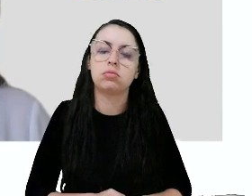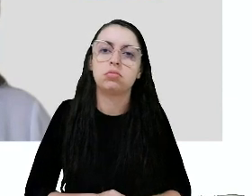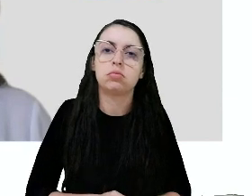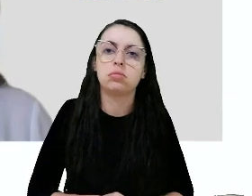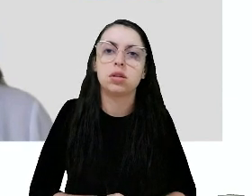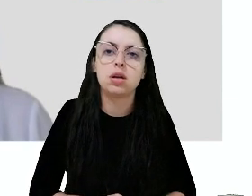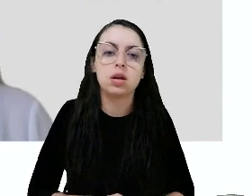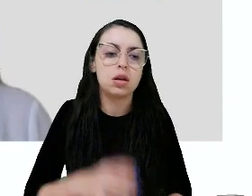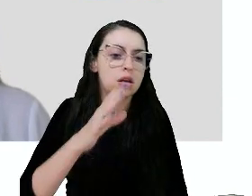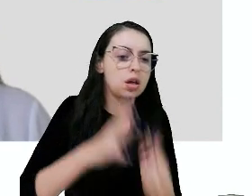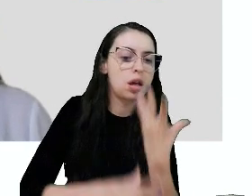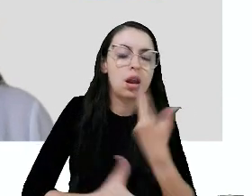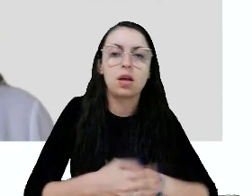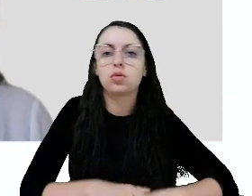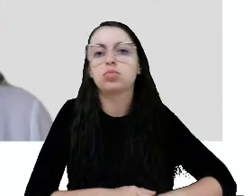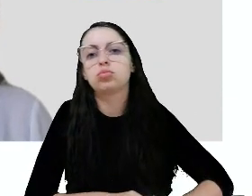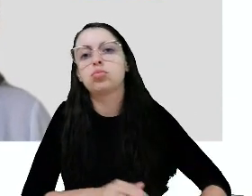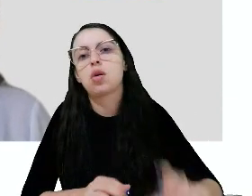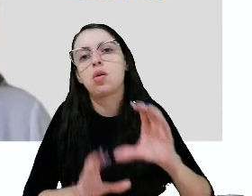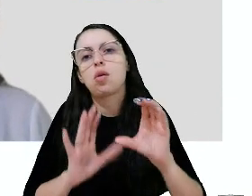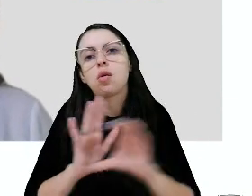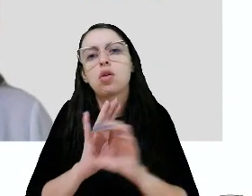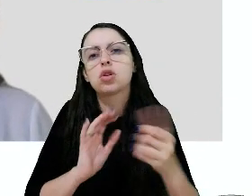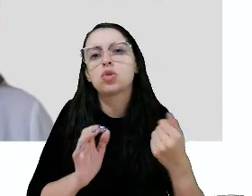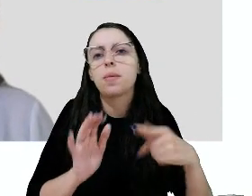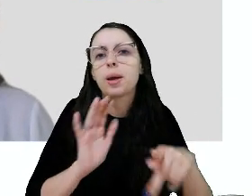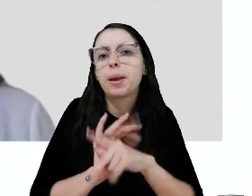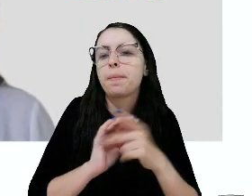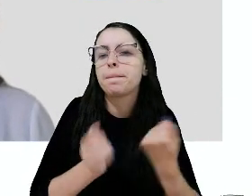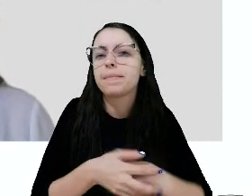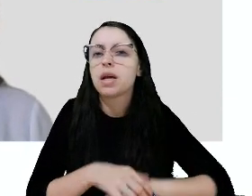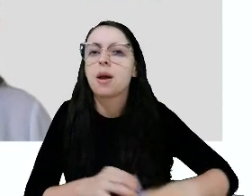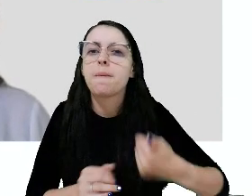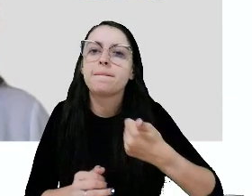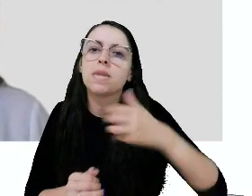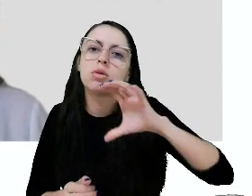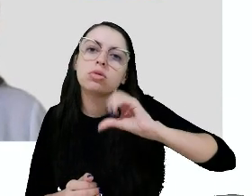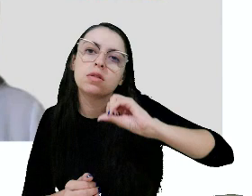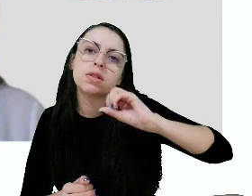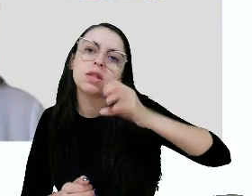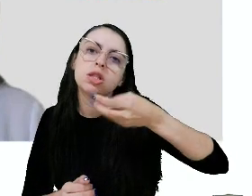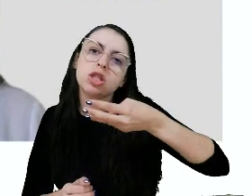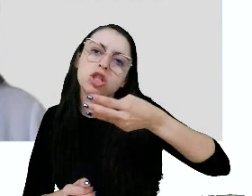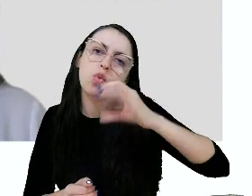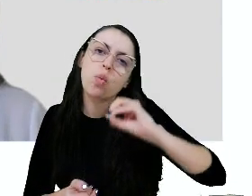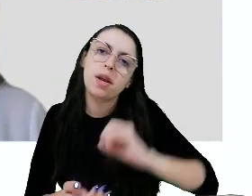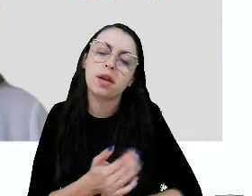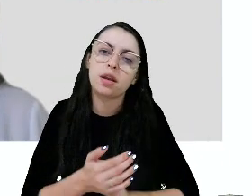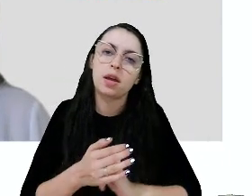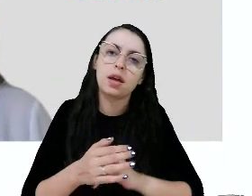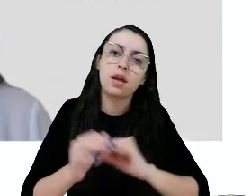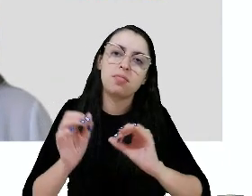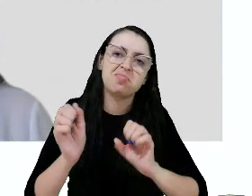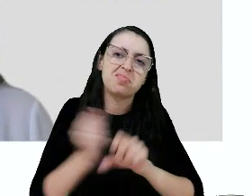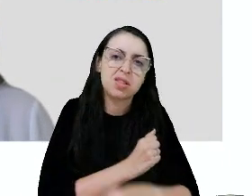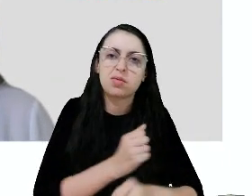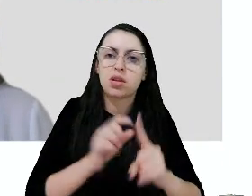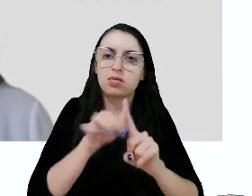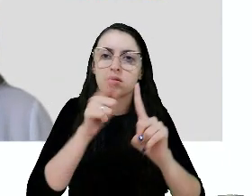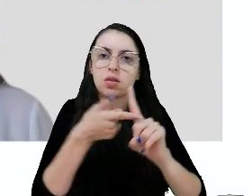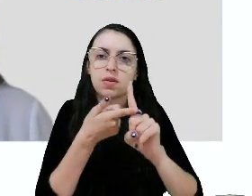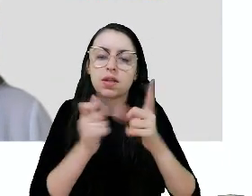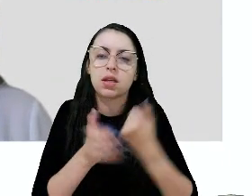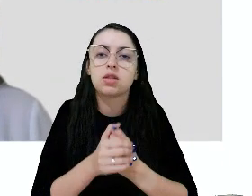obter a possibilidade de realização do que está no Código Penal desde 1940, que é o aborto legal, não é? A interrupção da gravidez